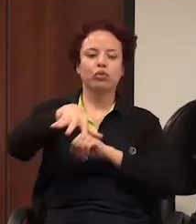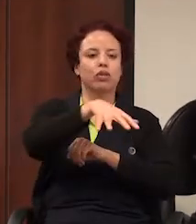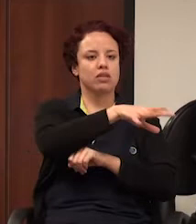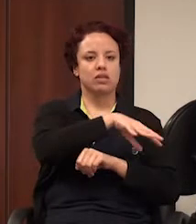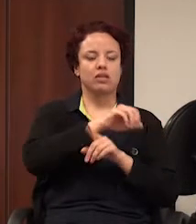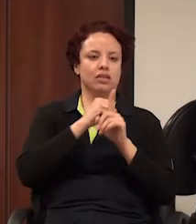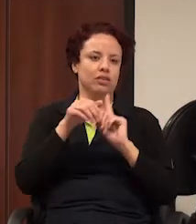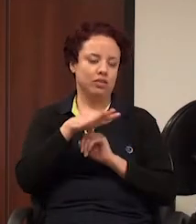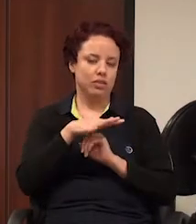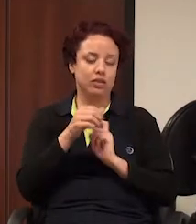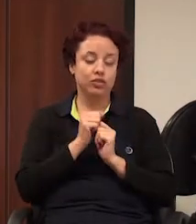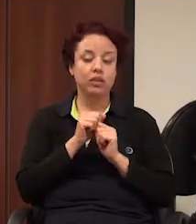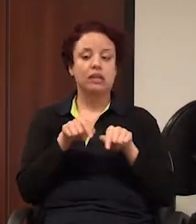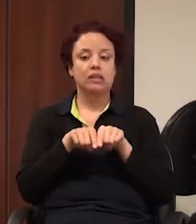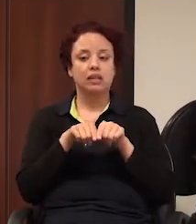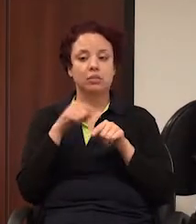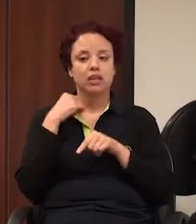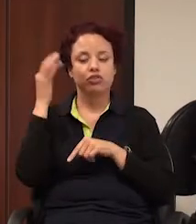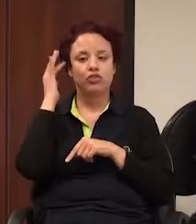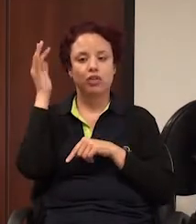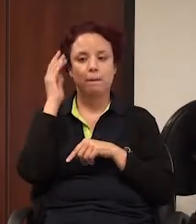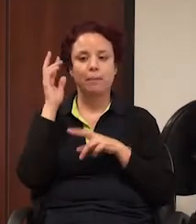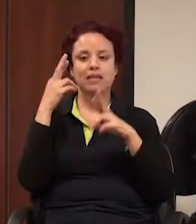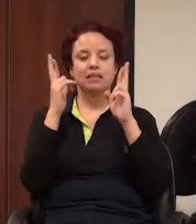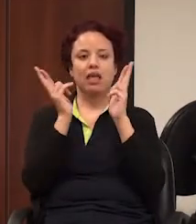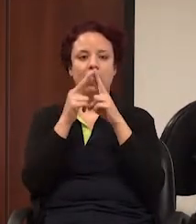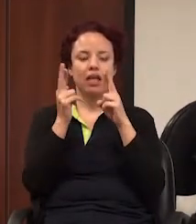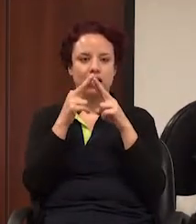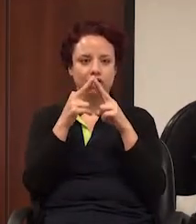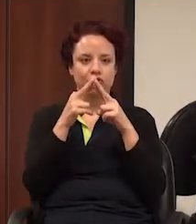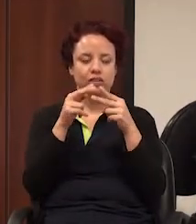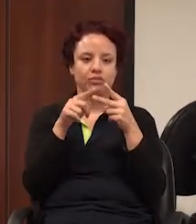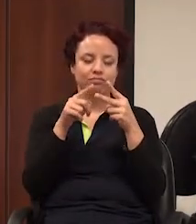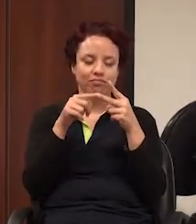âmbitos. Né? E aí quando a gente pensa em rede também, né,